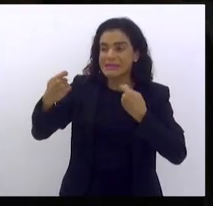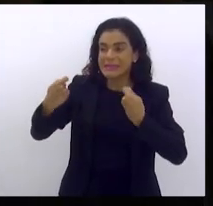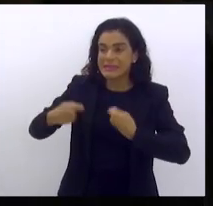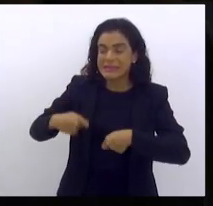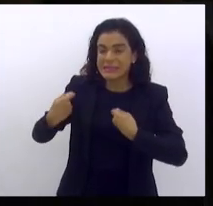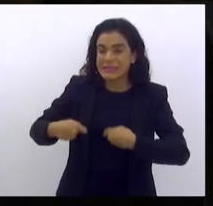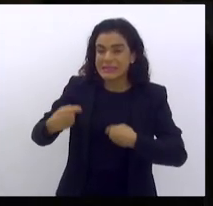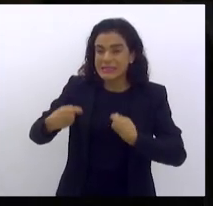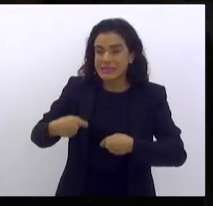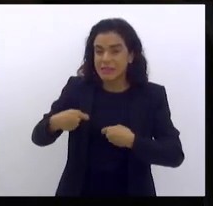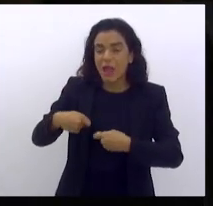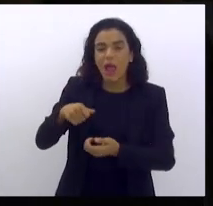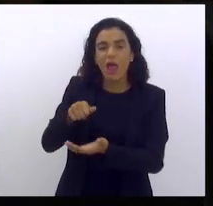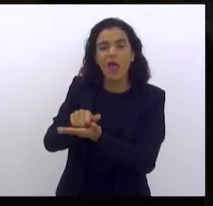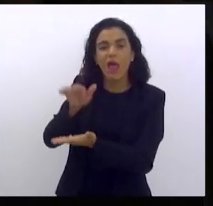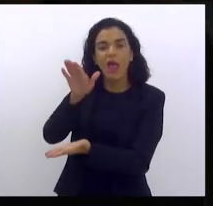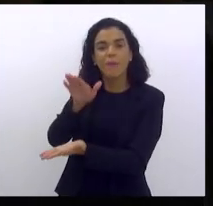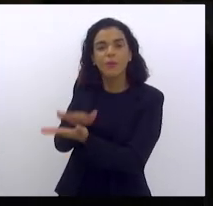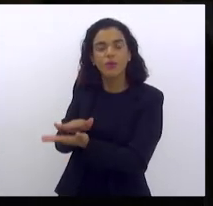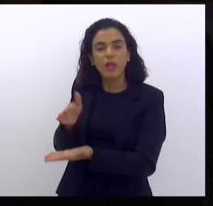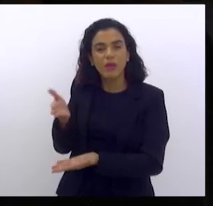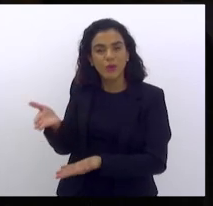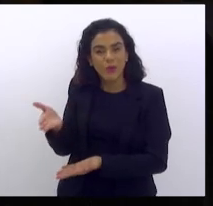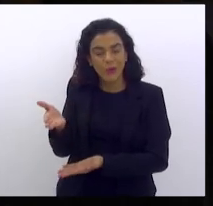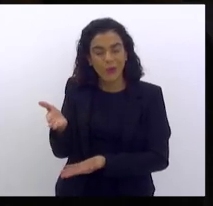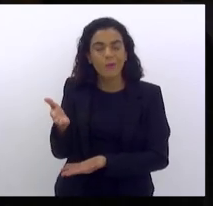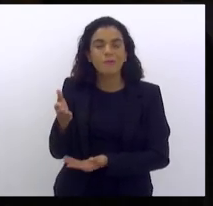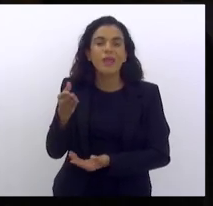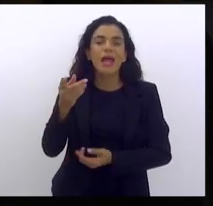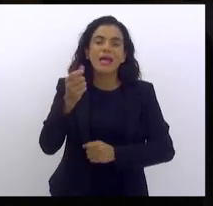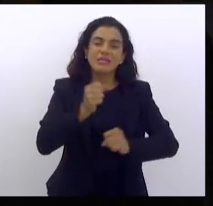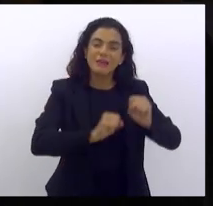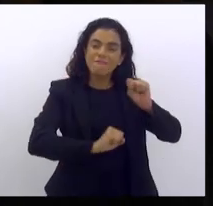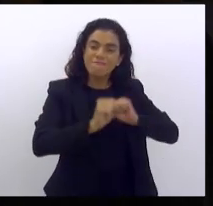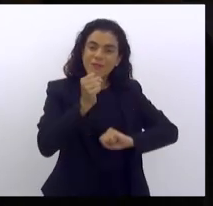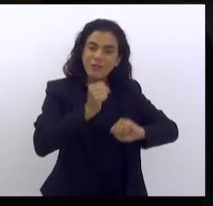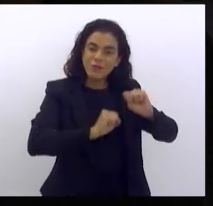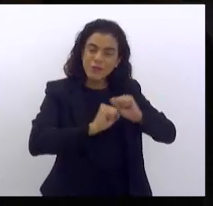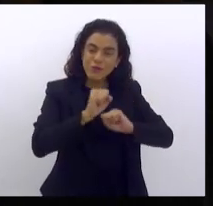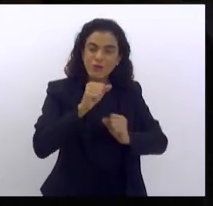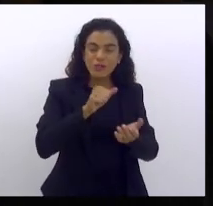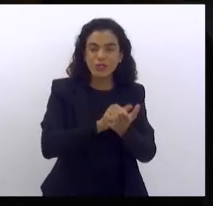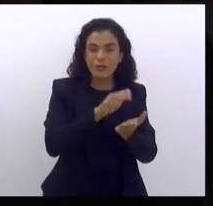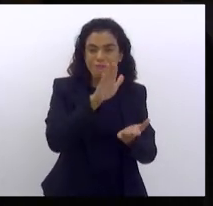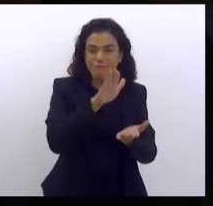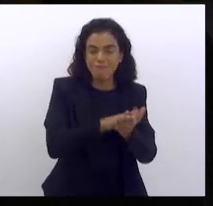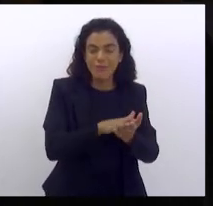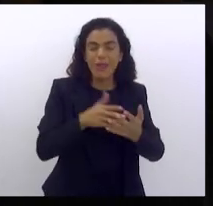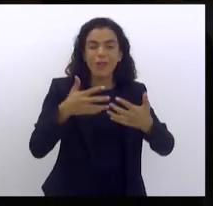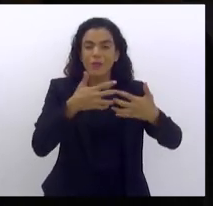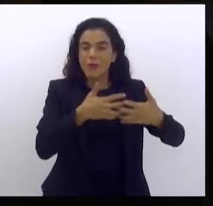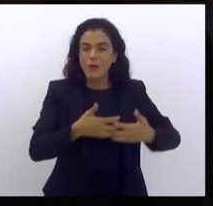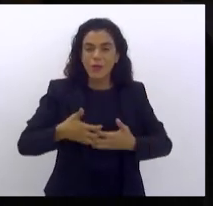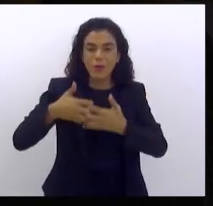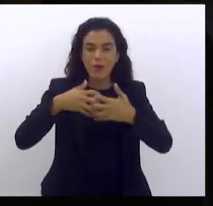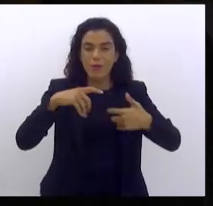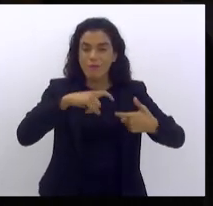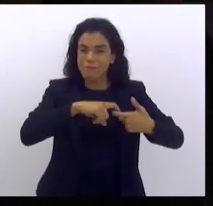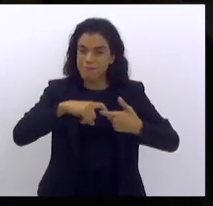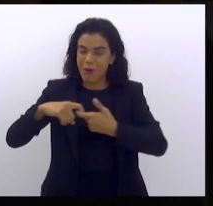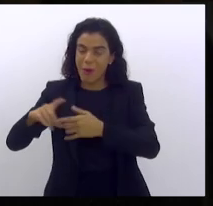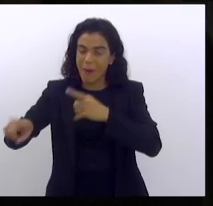mais necessita é punido. E a indústria dos reboques está associada à indústria dos